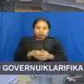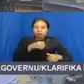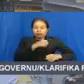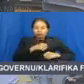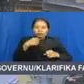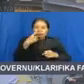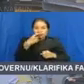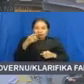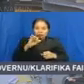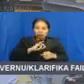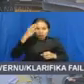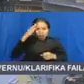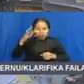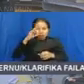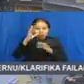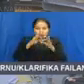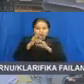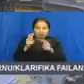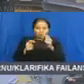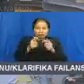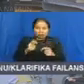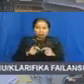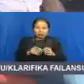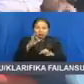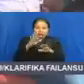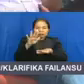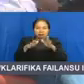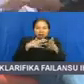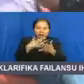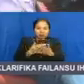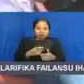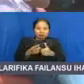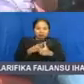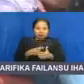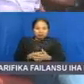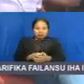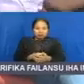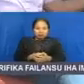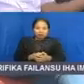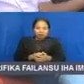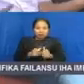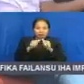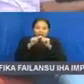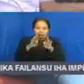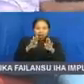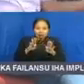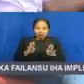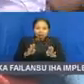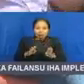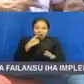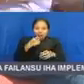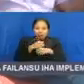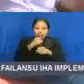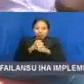vamos lá. Quer tribunal para lá, já. Aonde ainda nem vou lá, já. Antes de nós, advogado Manuel Tilman Hactuir, ne